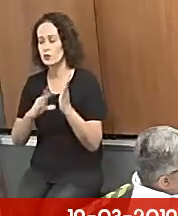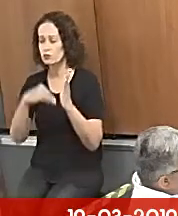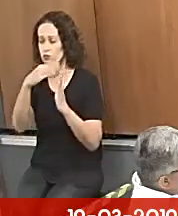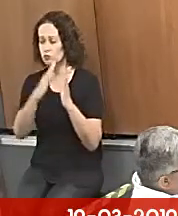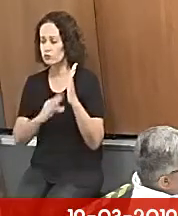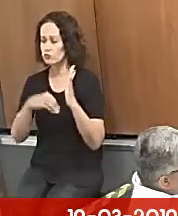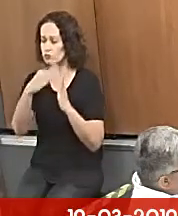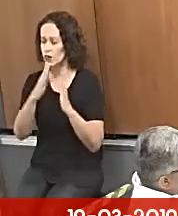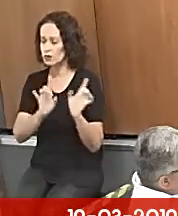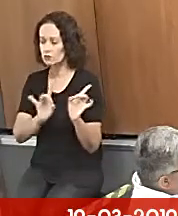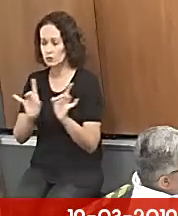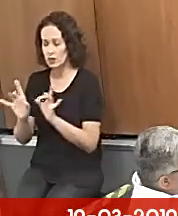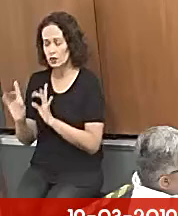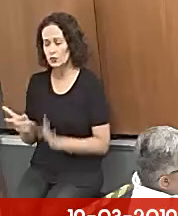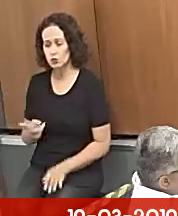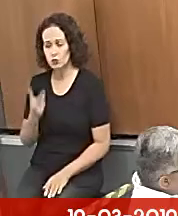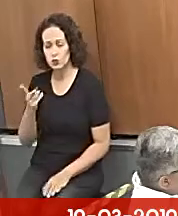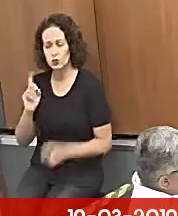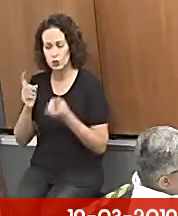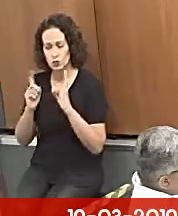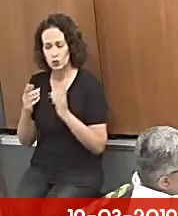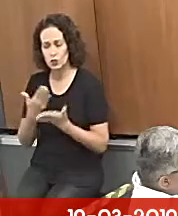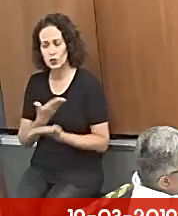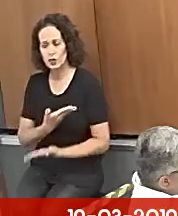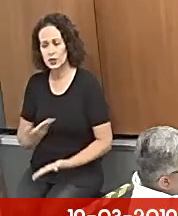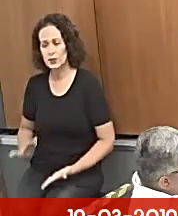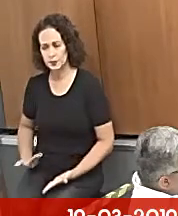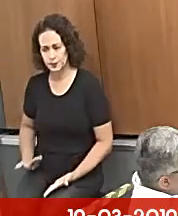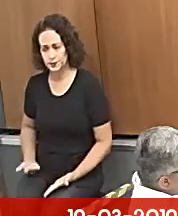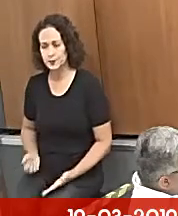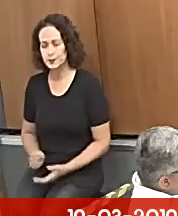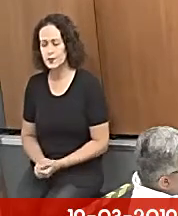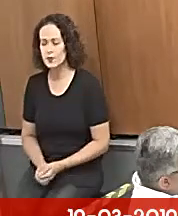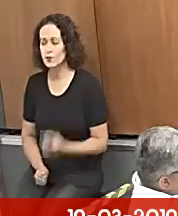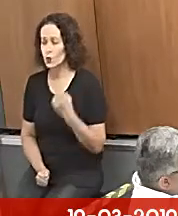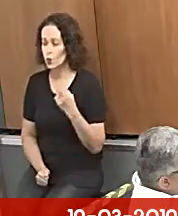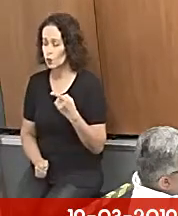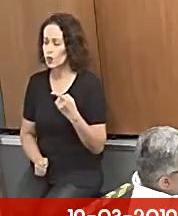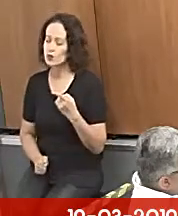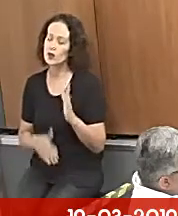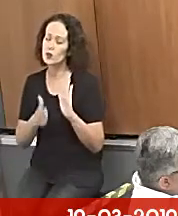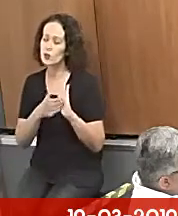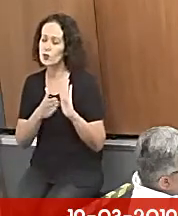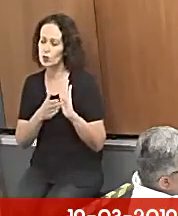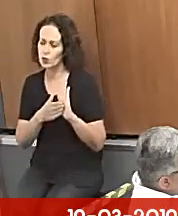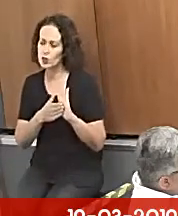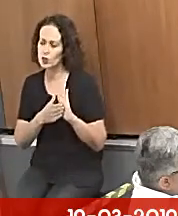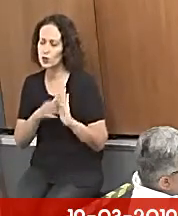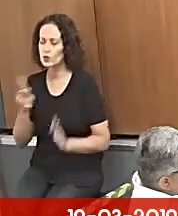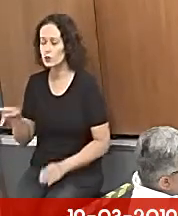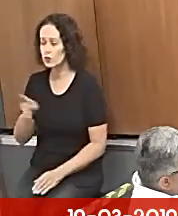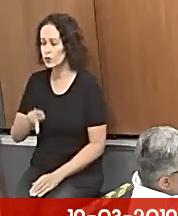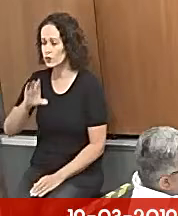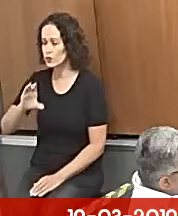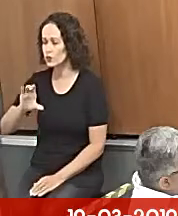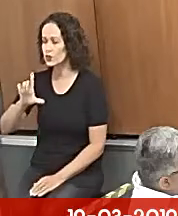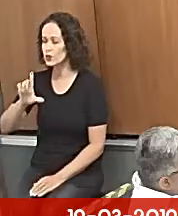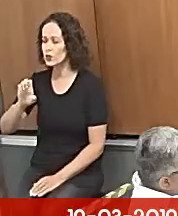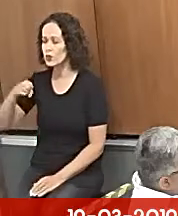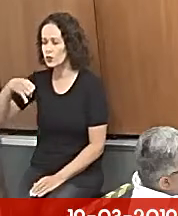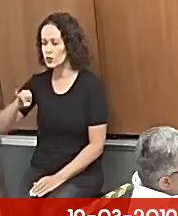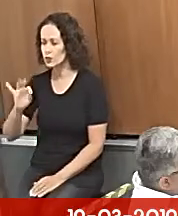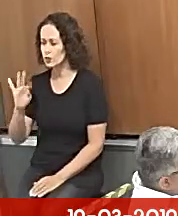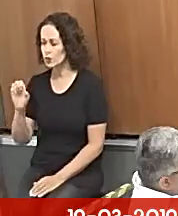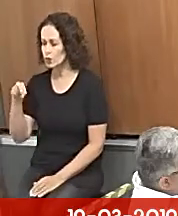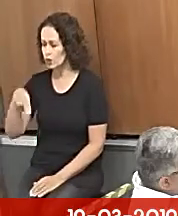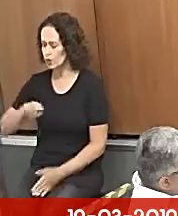especial com duas audiências públicas uma proposta pelo professor cleiton aqui que é o viés da educação nós propusemos eu trouxe uma idéia